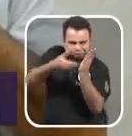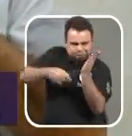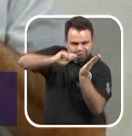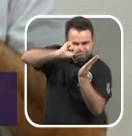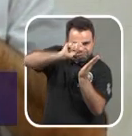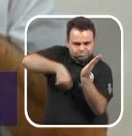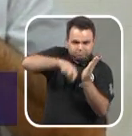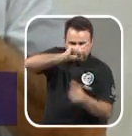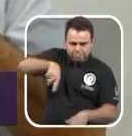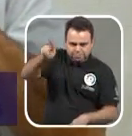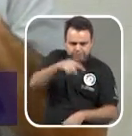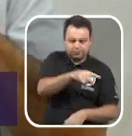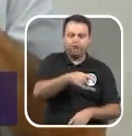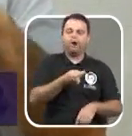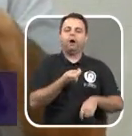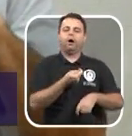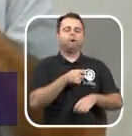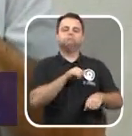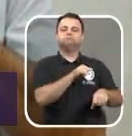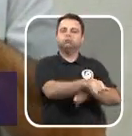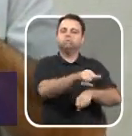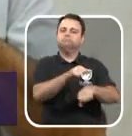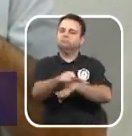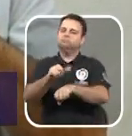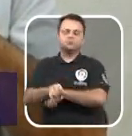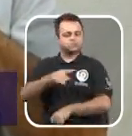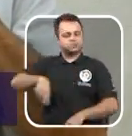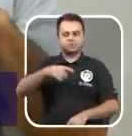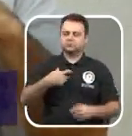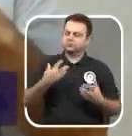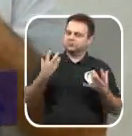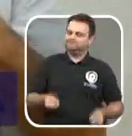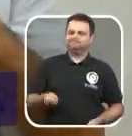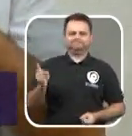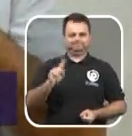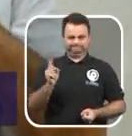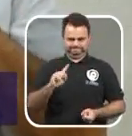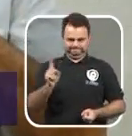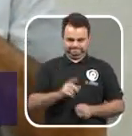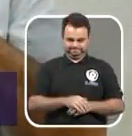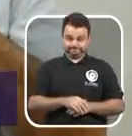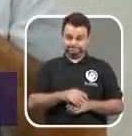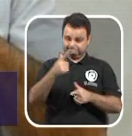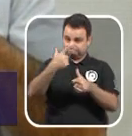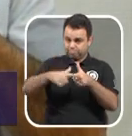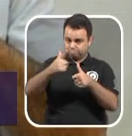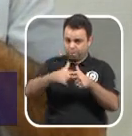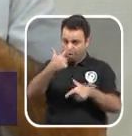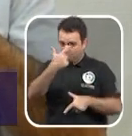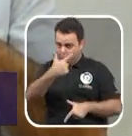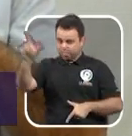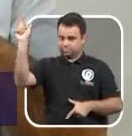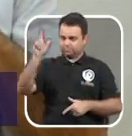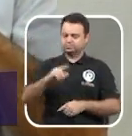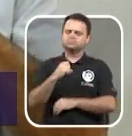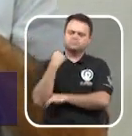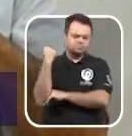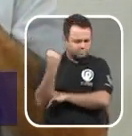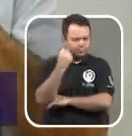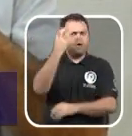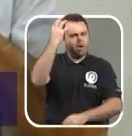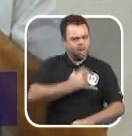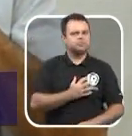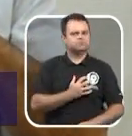é uma situação inadmissível, inadmissível. E o outro desdobramento, né, muito sério, é